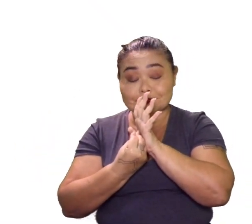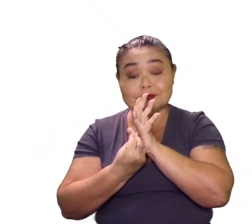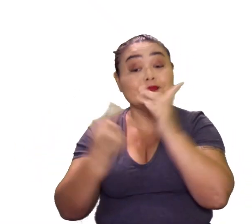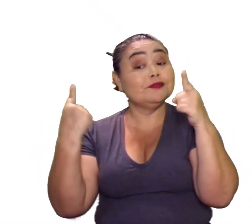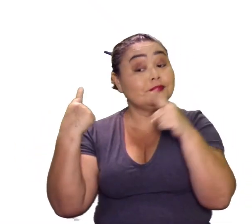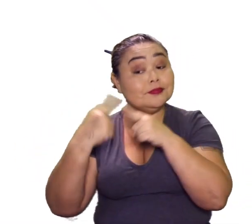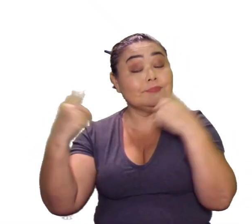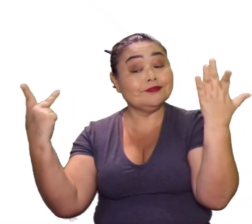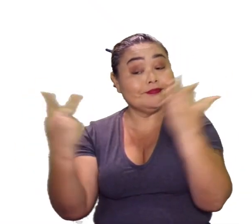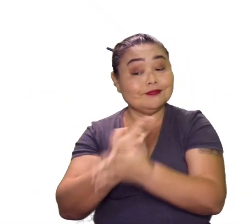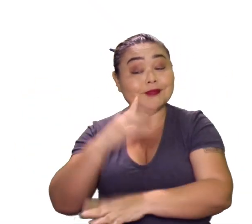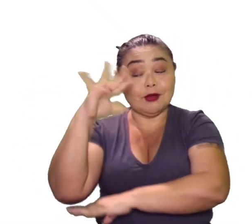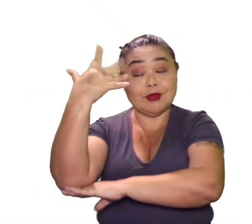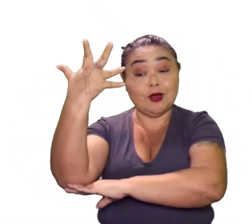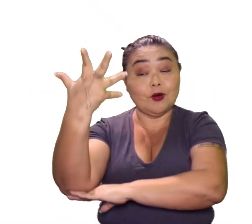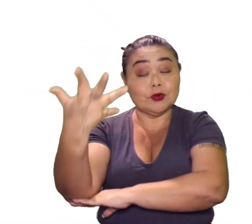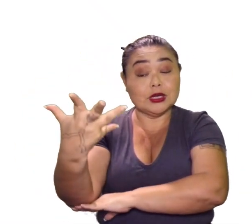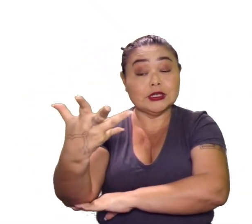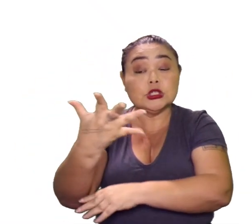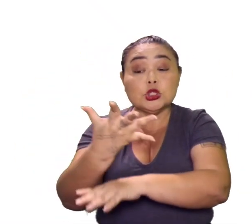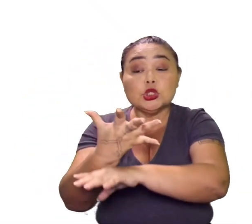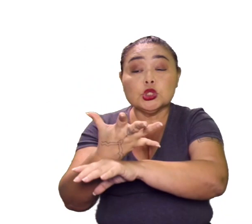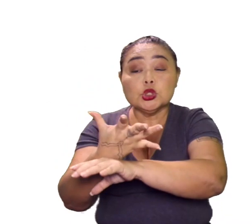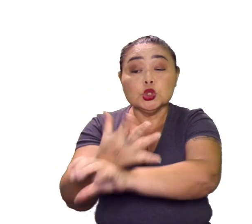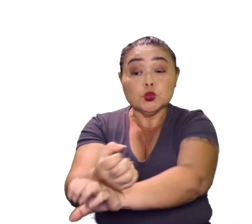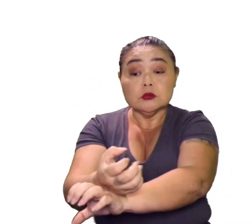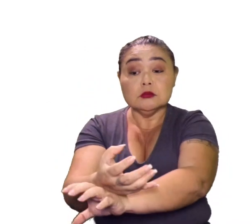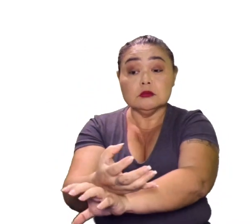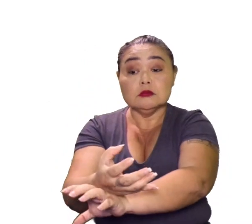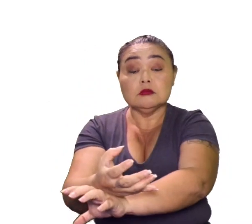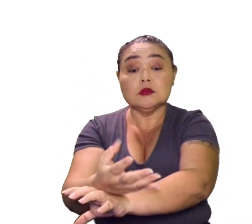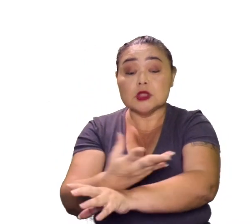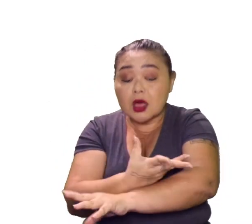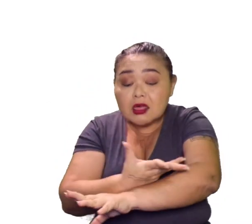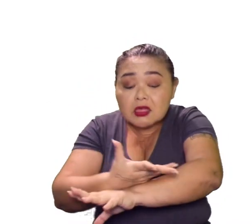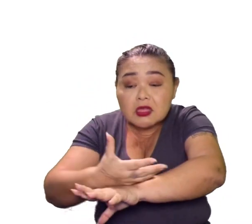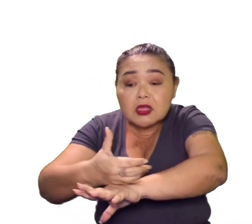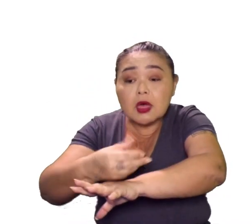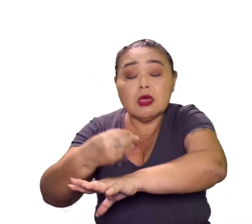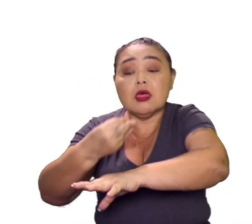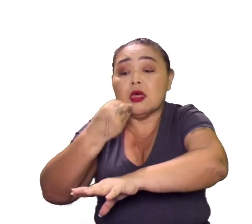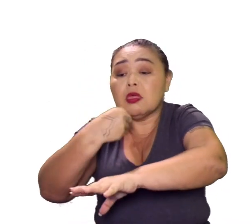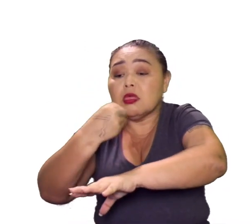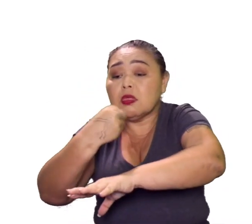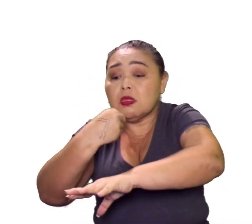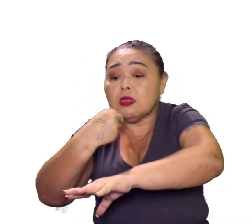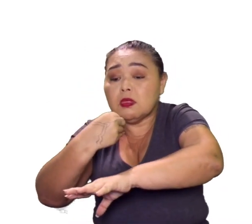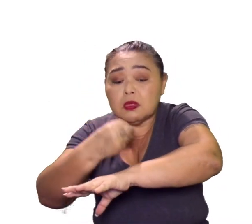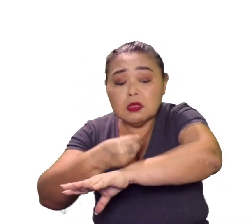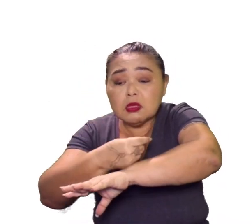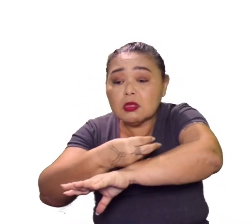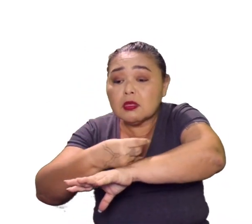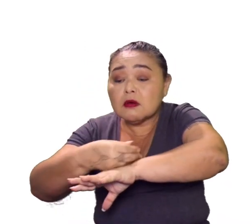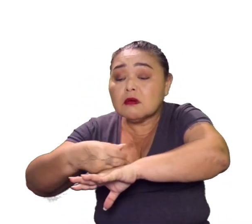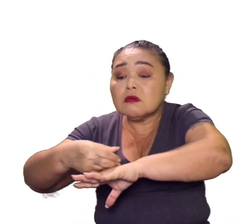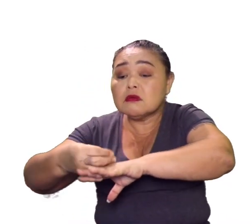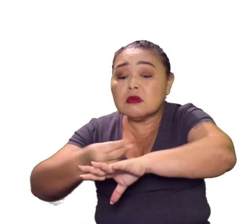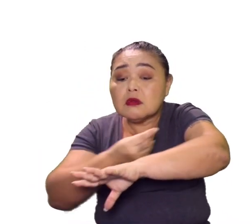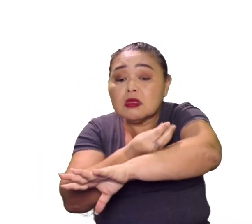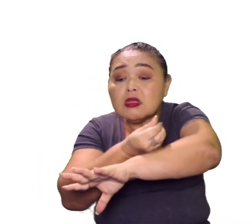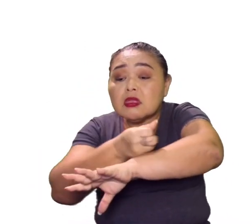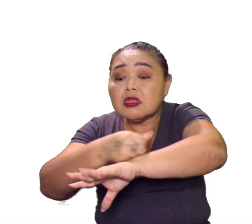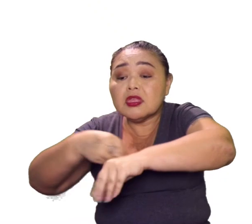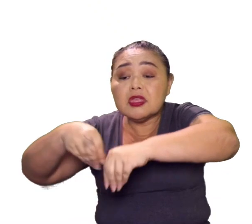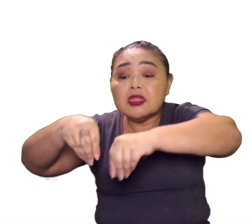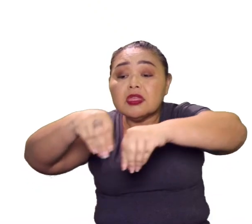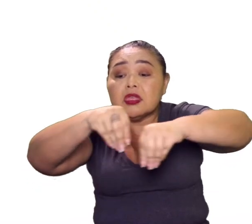Por causa do desmatamento, está começando a se tornar deserto. Deserto. Solo muito pobre. Isso. Né? Arenoso. Arenoso, que já